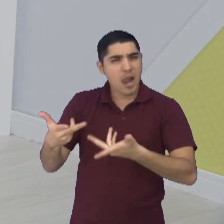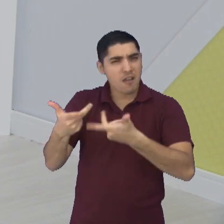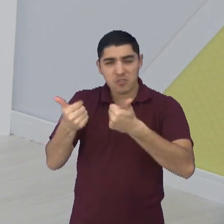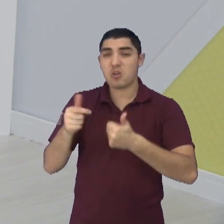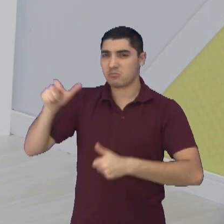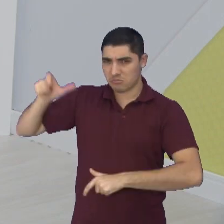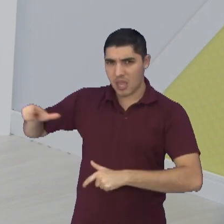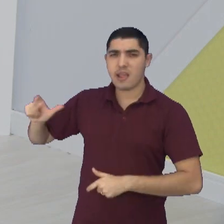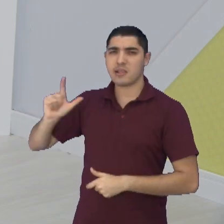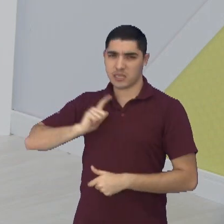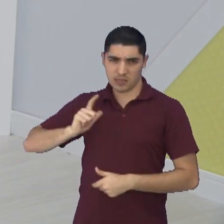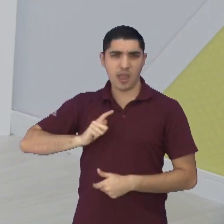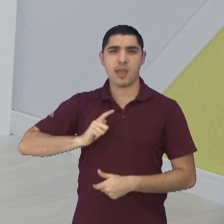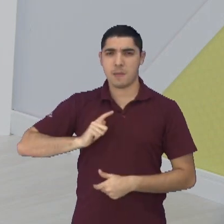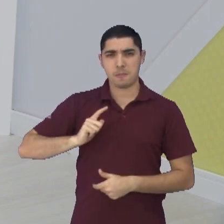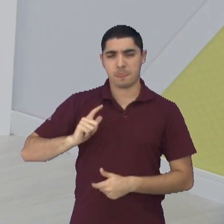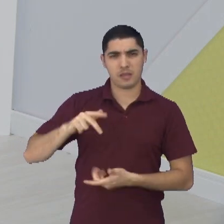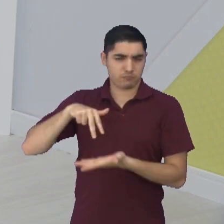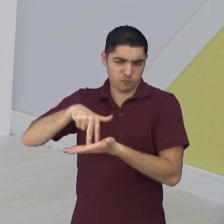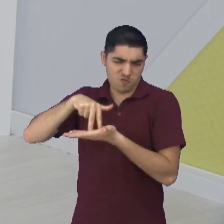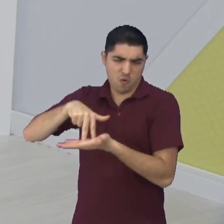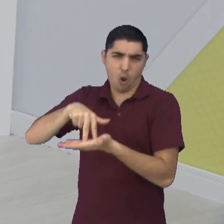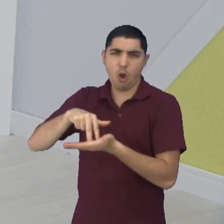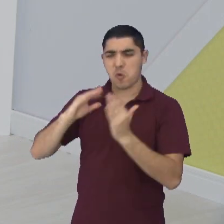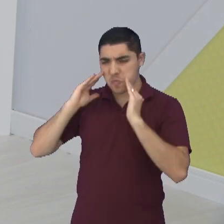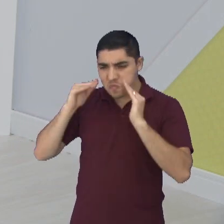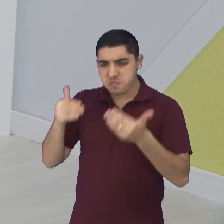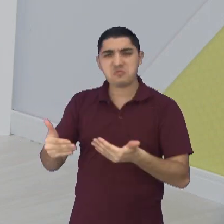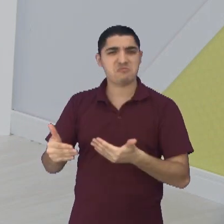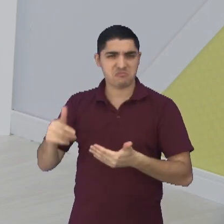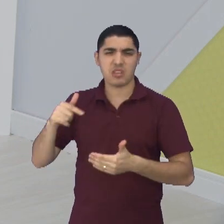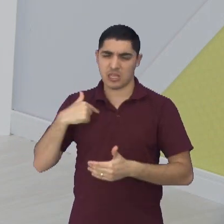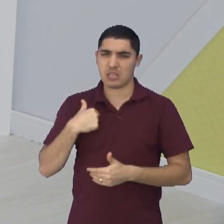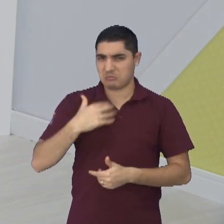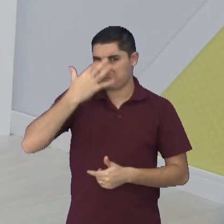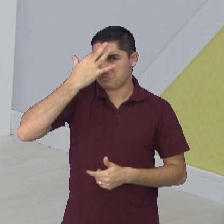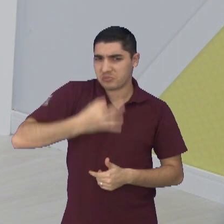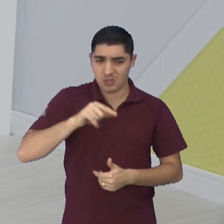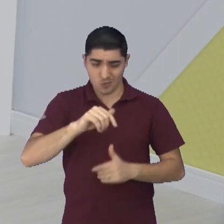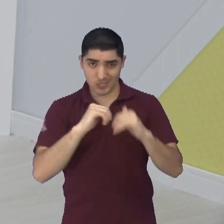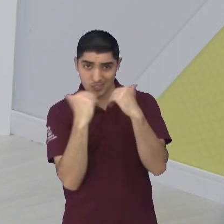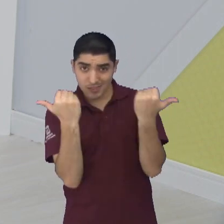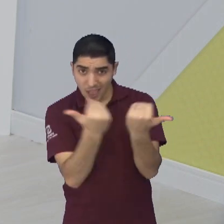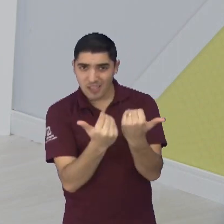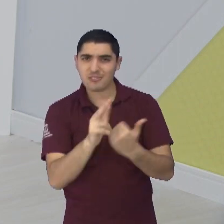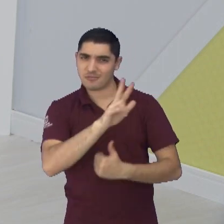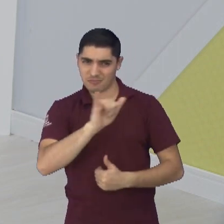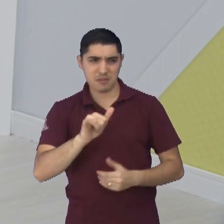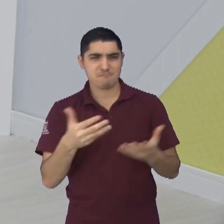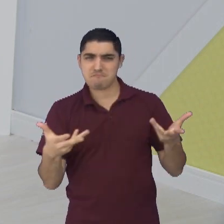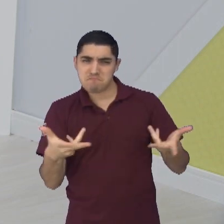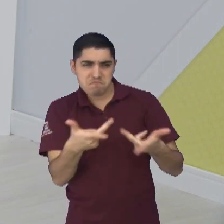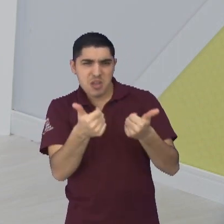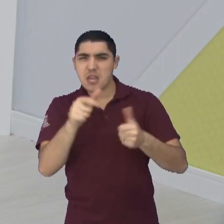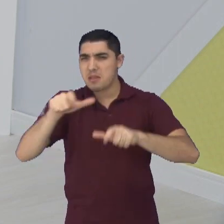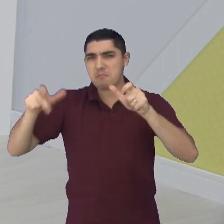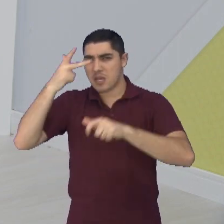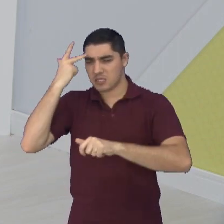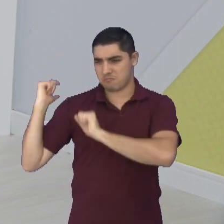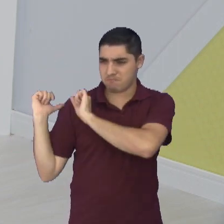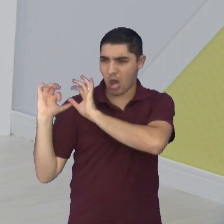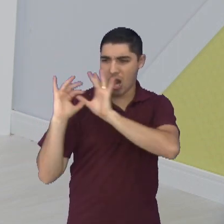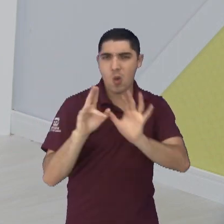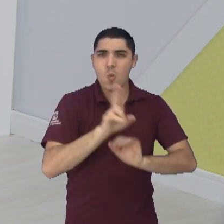homens de visão, consolidado aí na cidade, não tenho dúvida que o Martins Pereira vai ser uma grande arena multiuso, vai ter